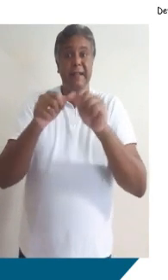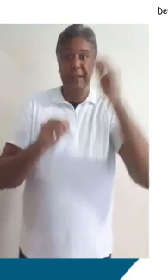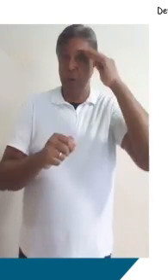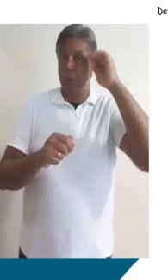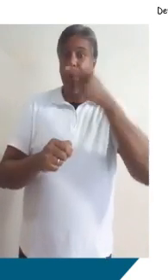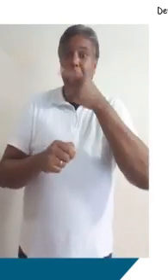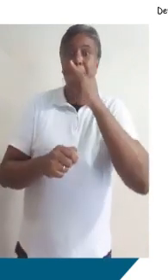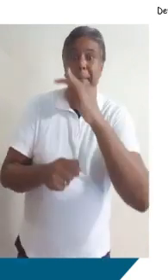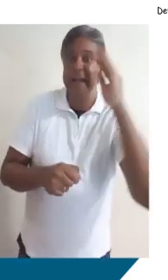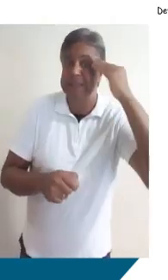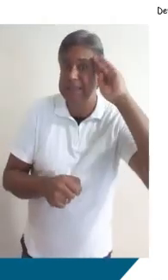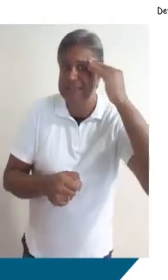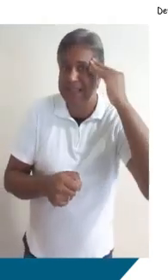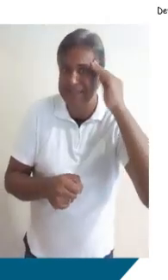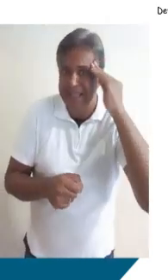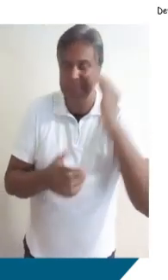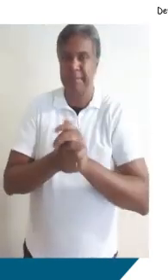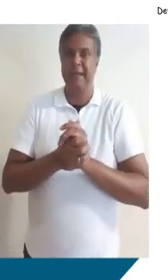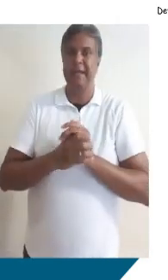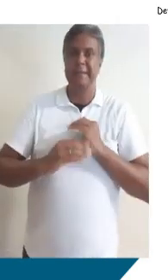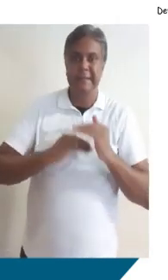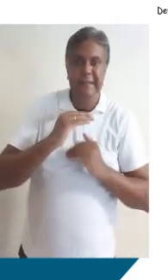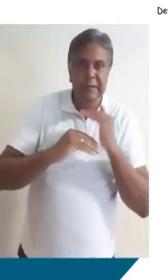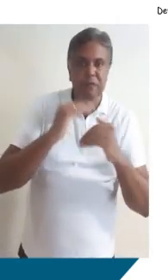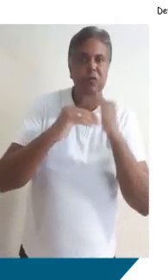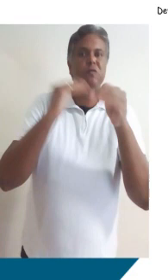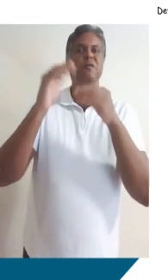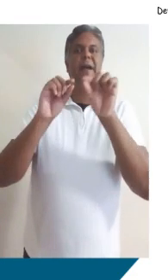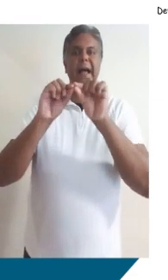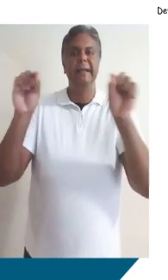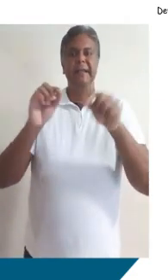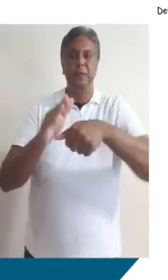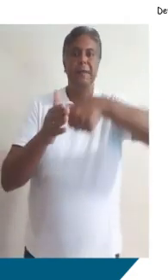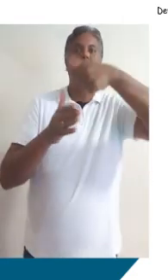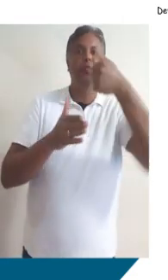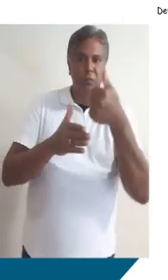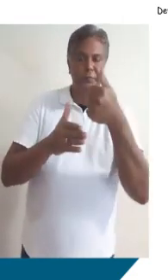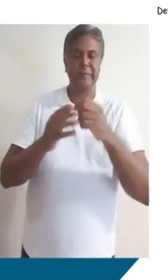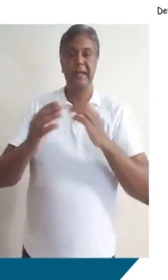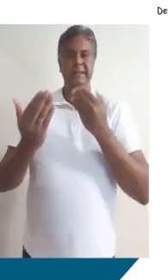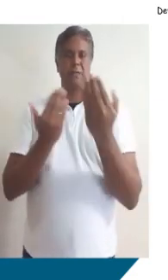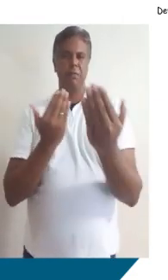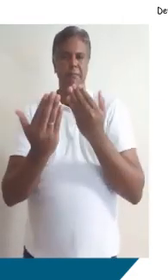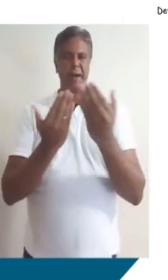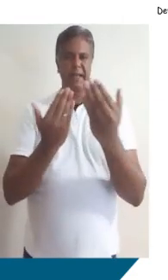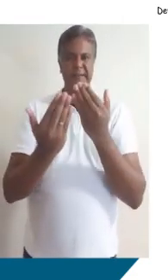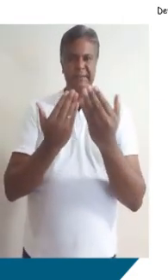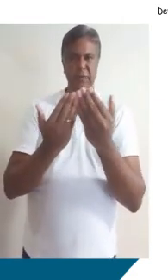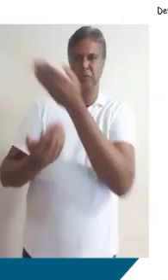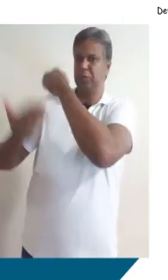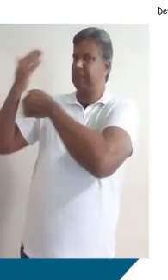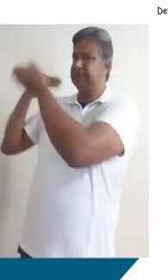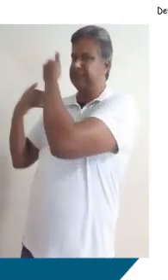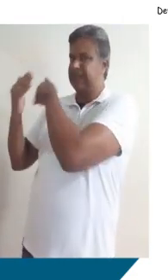isso? Bom, primeiramente, ele vai desenvolver a ideia número 1. Vai explicar para o pai que essa comparação de épocas pode não ser muito